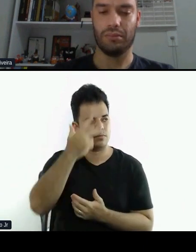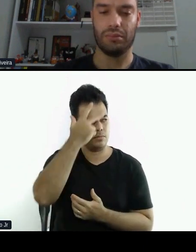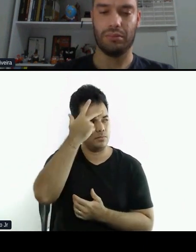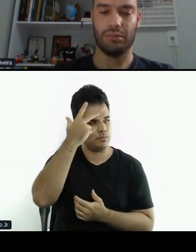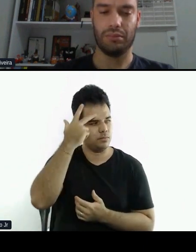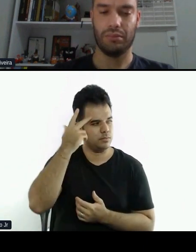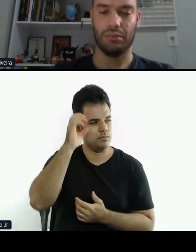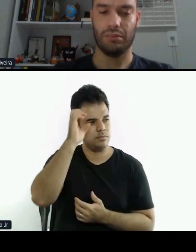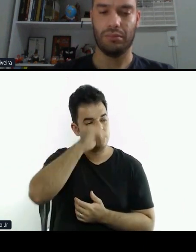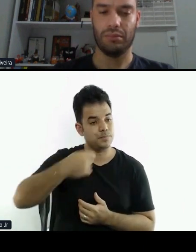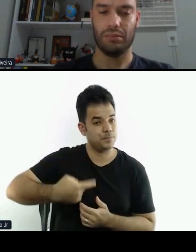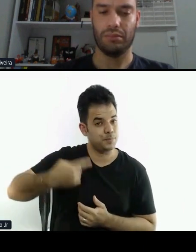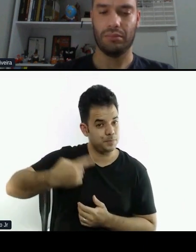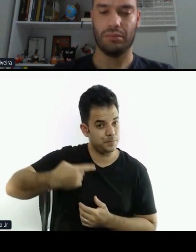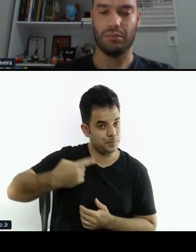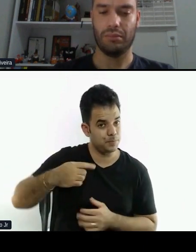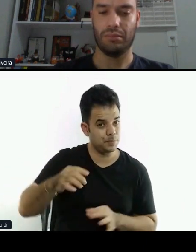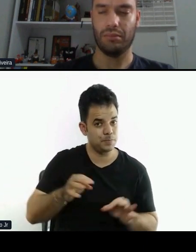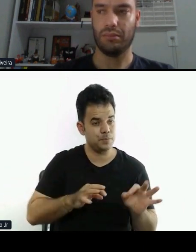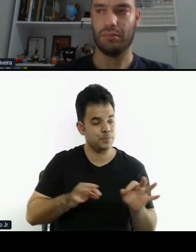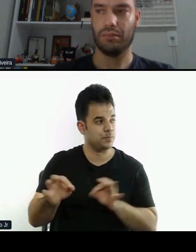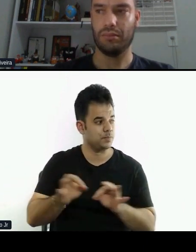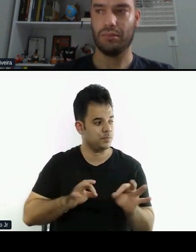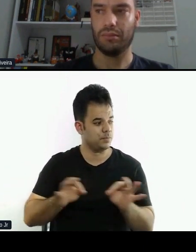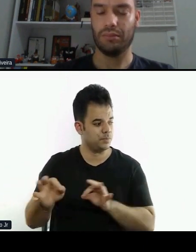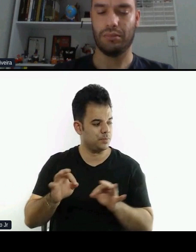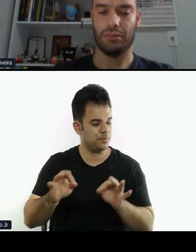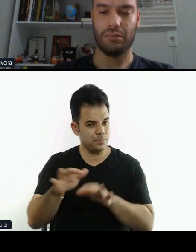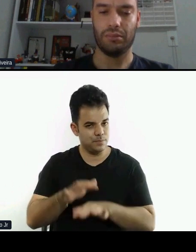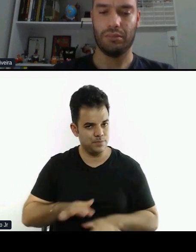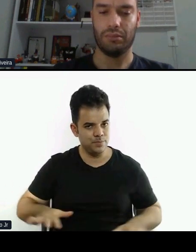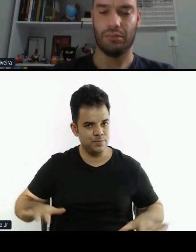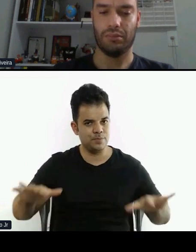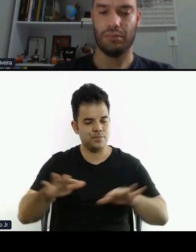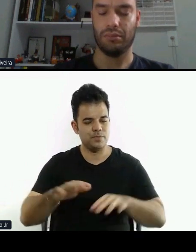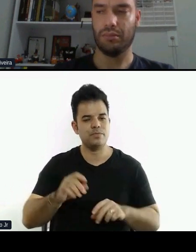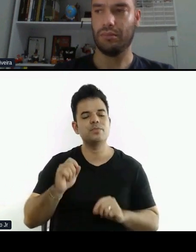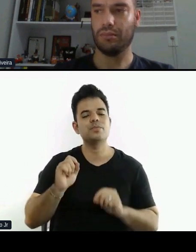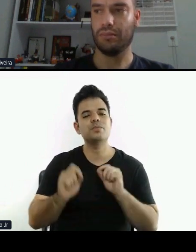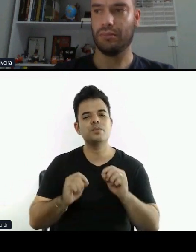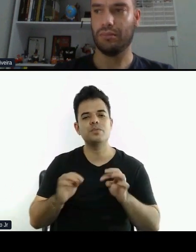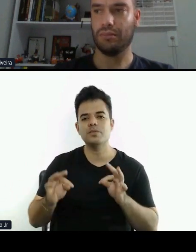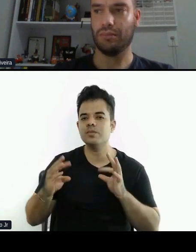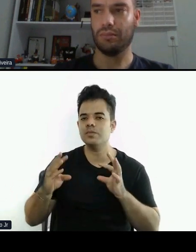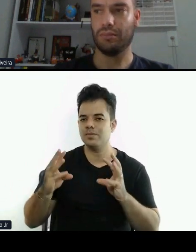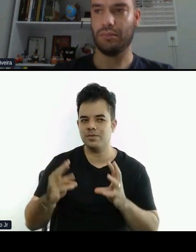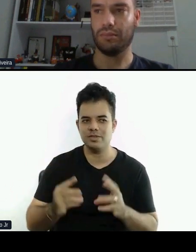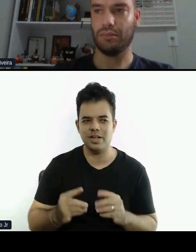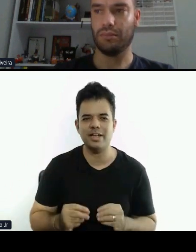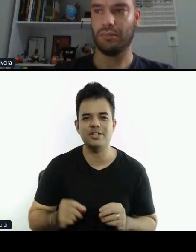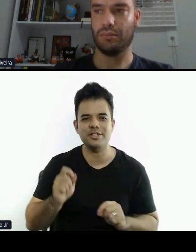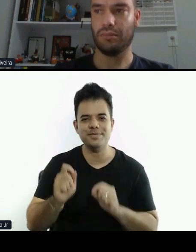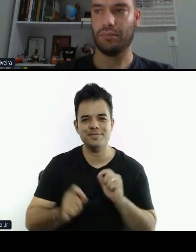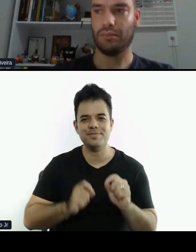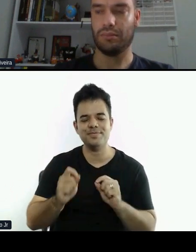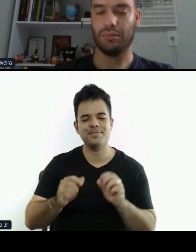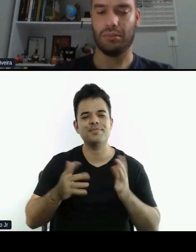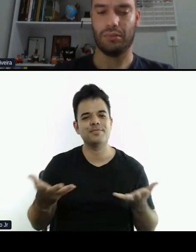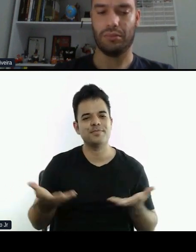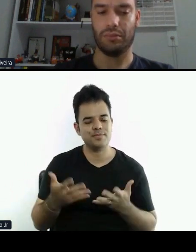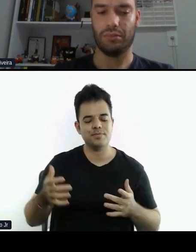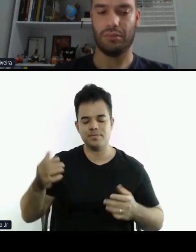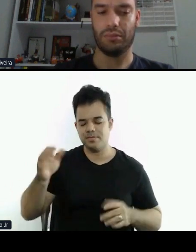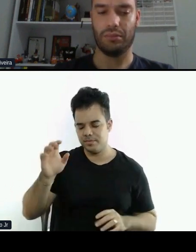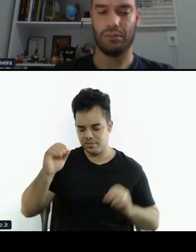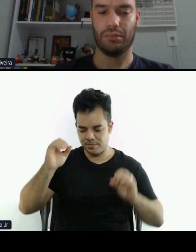ponto eu trouxe ali na organização, conscientização. Acho que é um ponto importante. Dado que todos têm essa conscientização, a gente começa já a estar